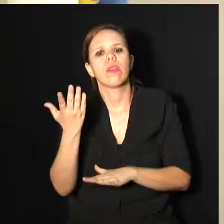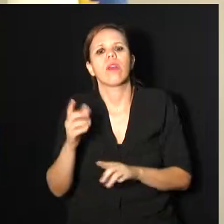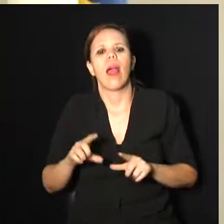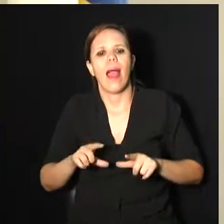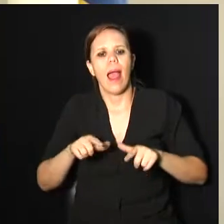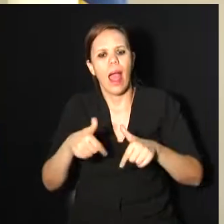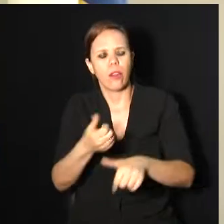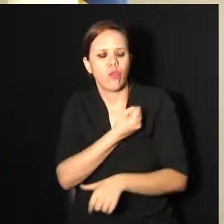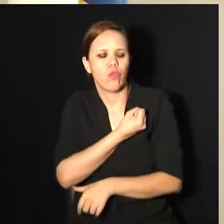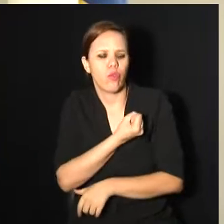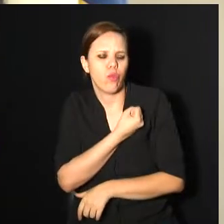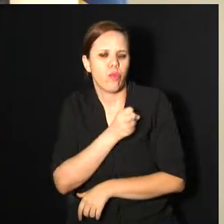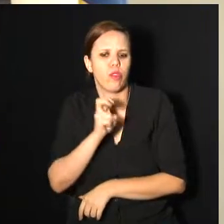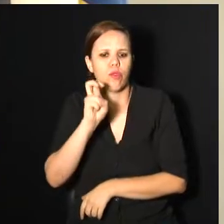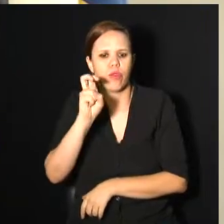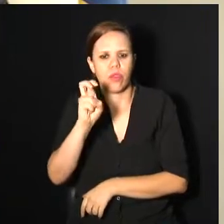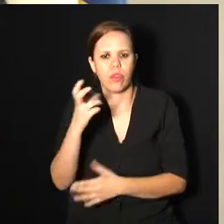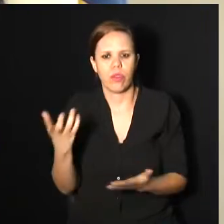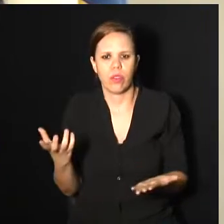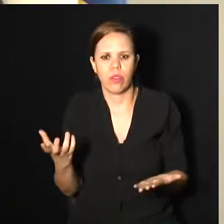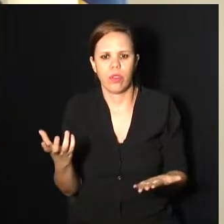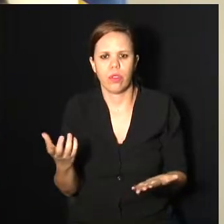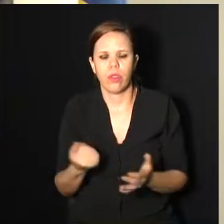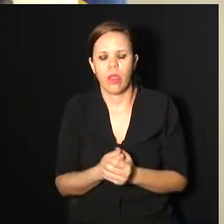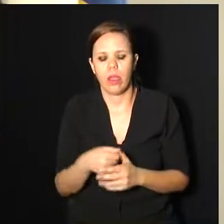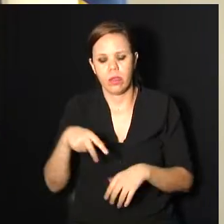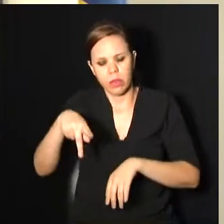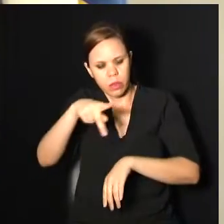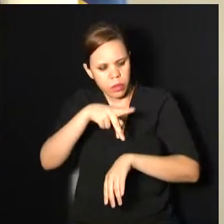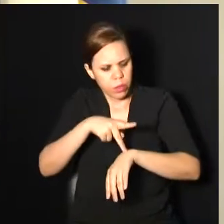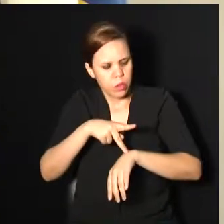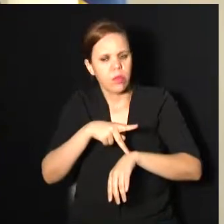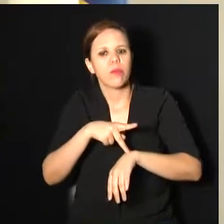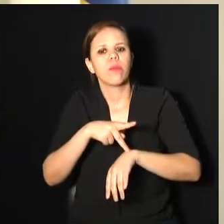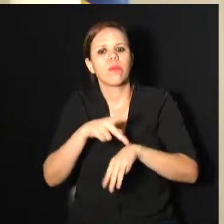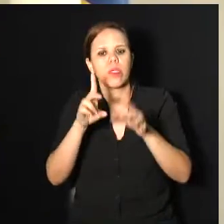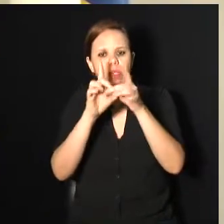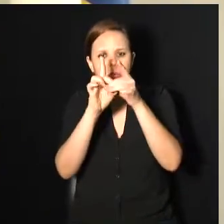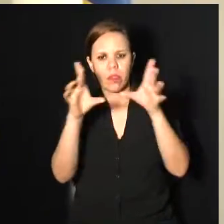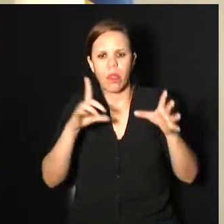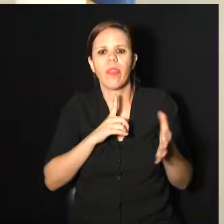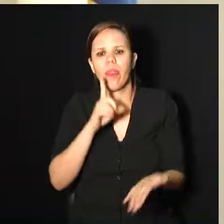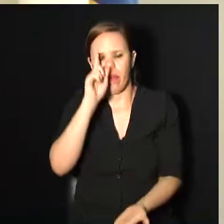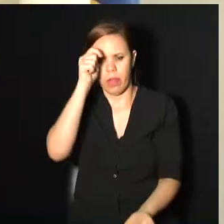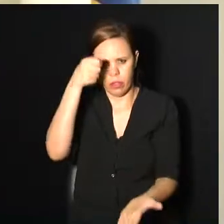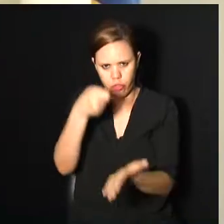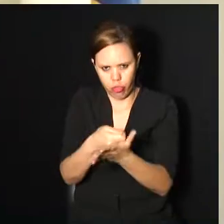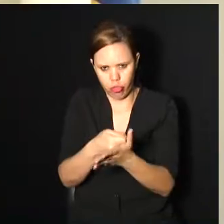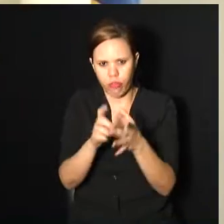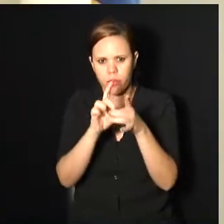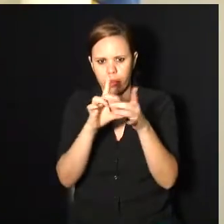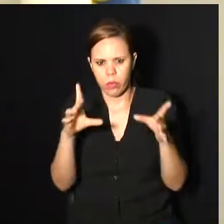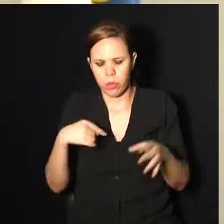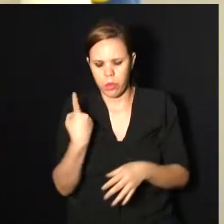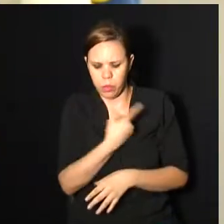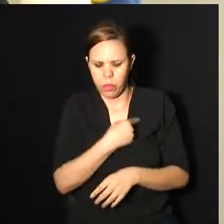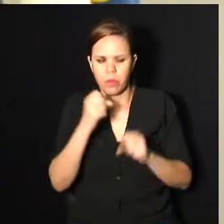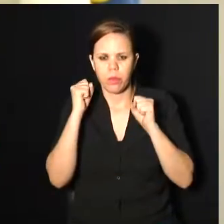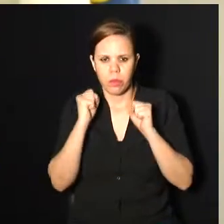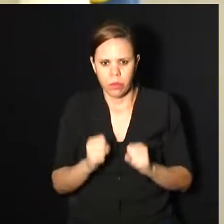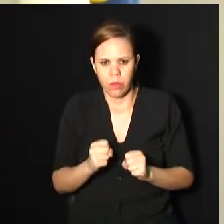Né? O país, um país democrático, ele tem as garantias da democracia. Né? Nós